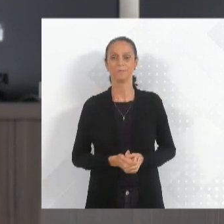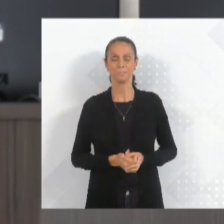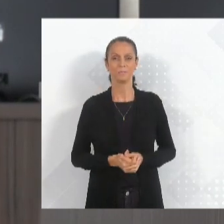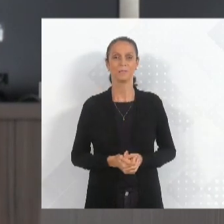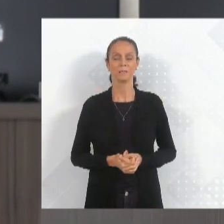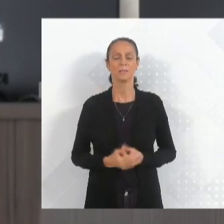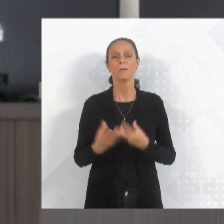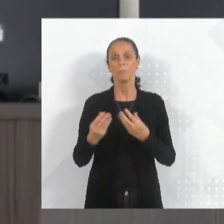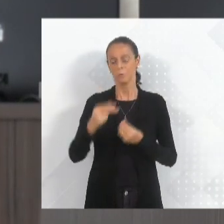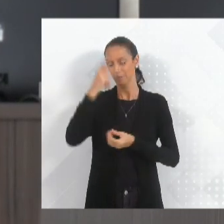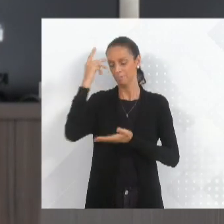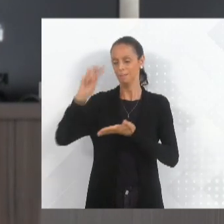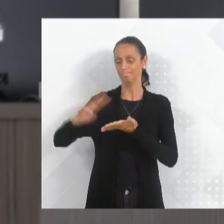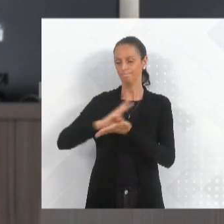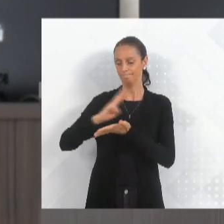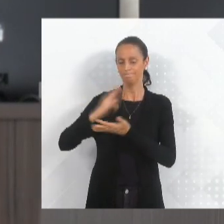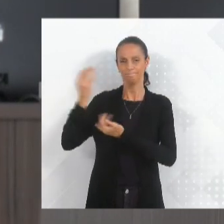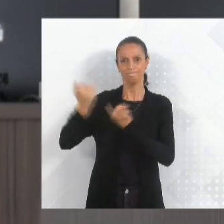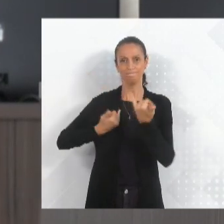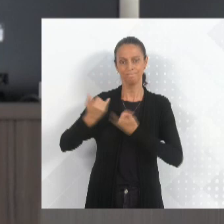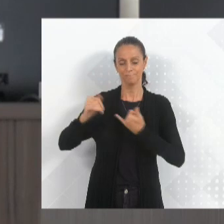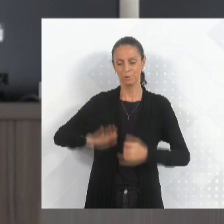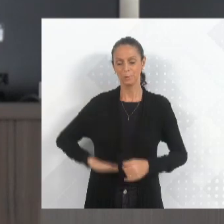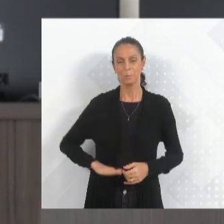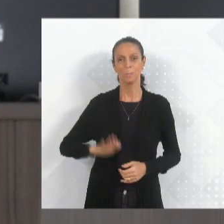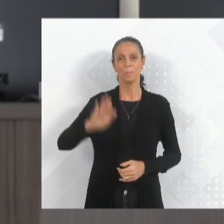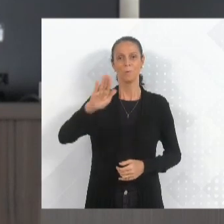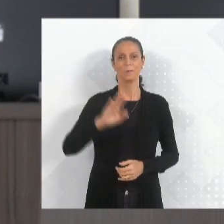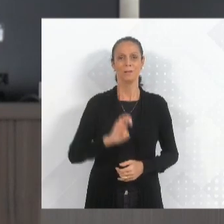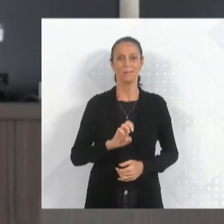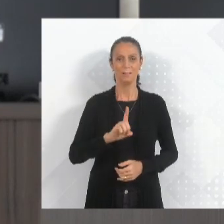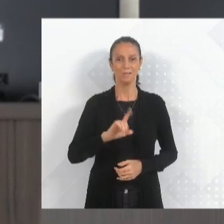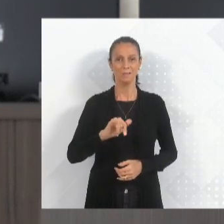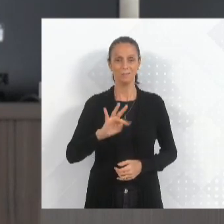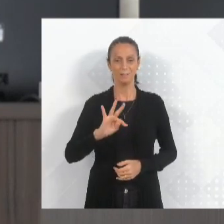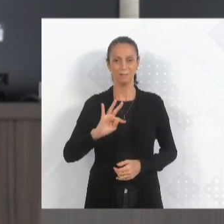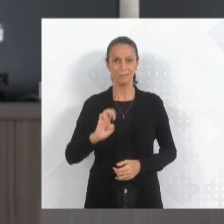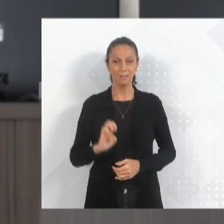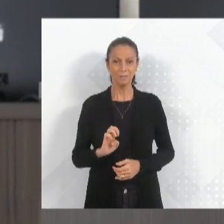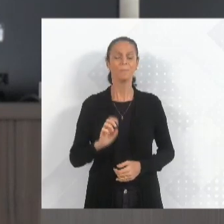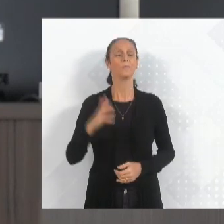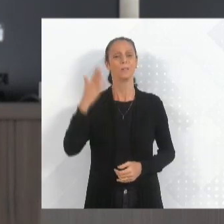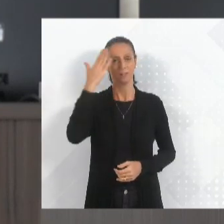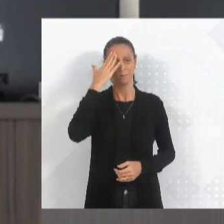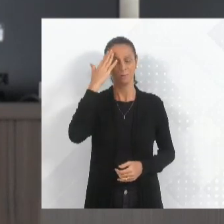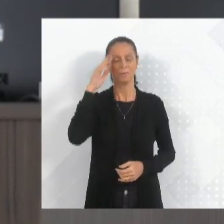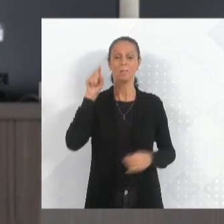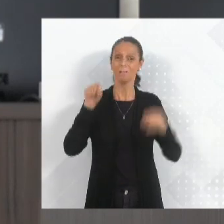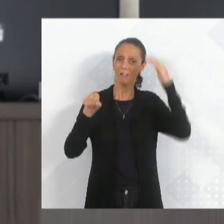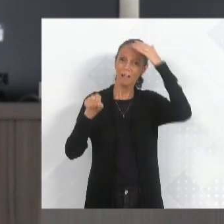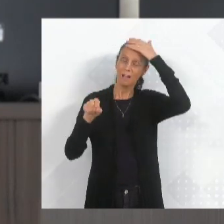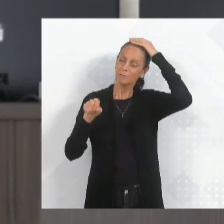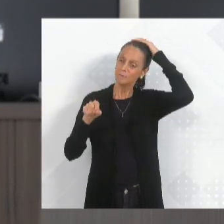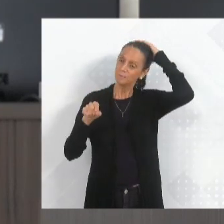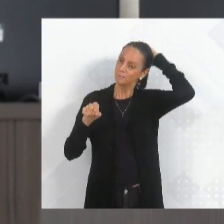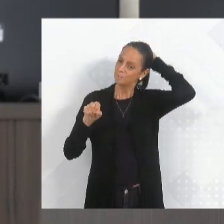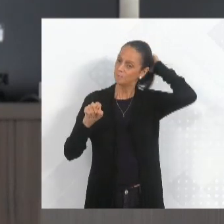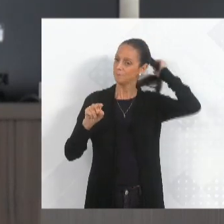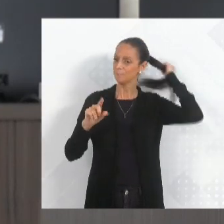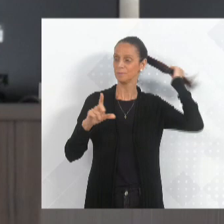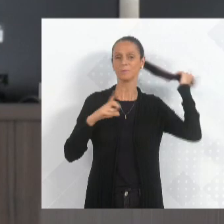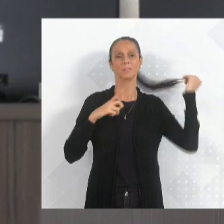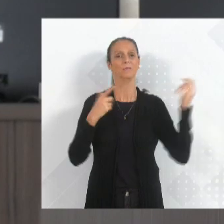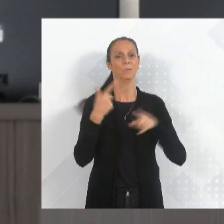bastante demandas. Uma era do Morro da Dona Edith, né, que sei que estava a questão da